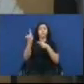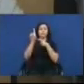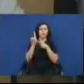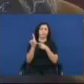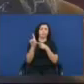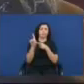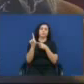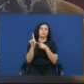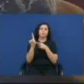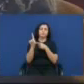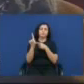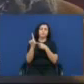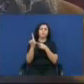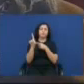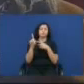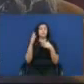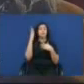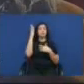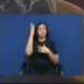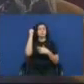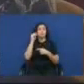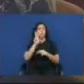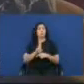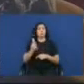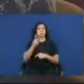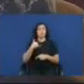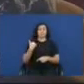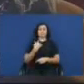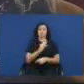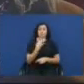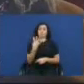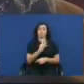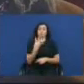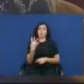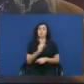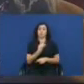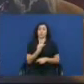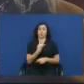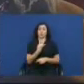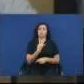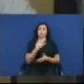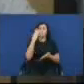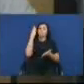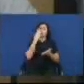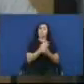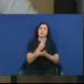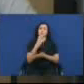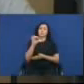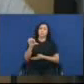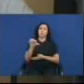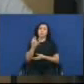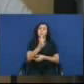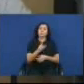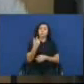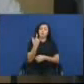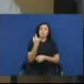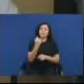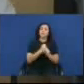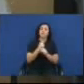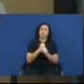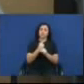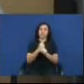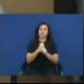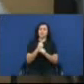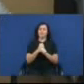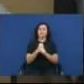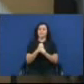da droga. Eu sei o que é usar droga. Eu estou com 44 anos, parei com 39. Usei 20 anos droga. Então eu